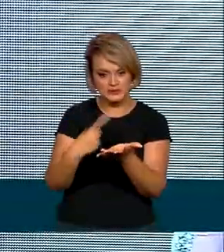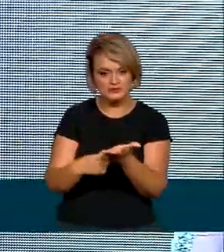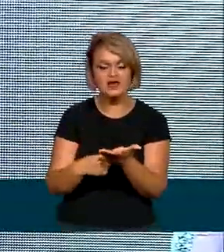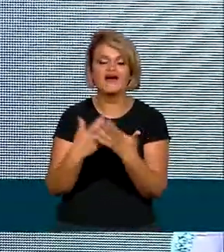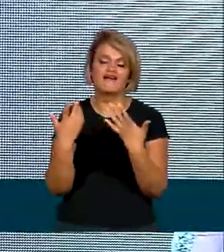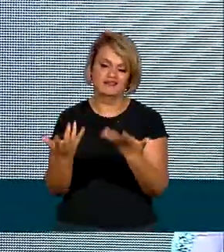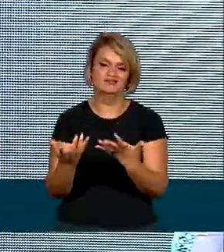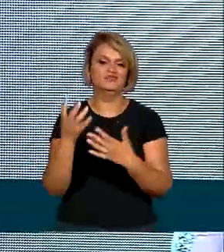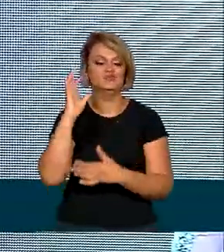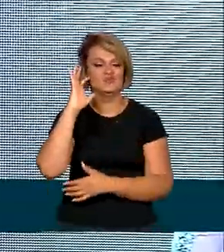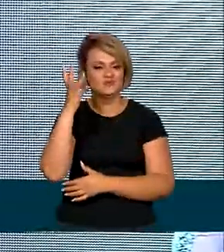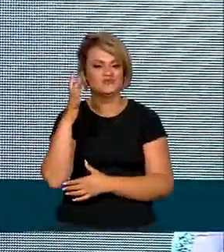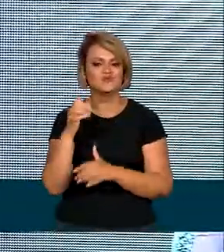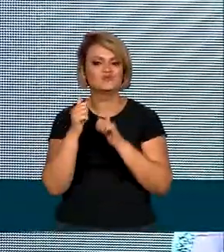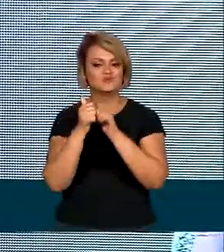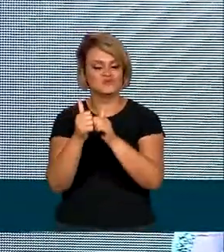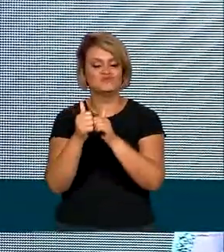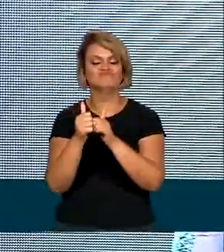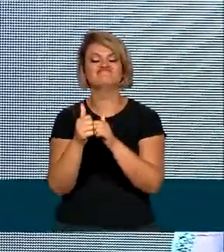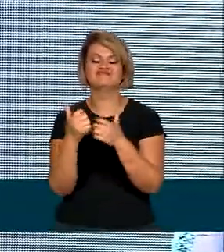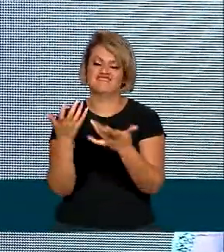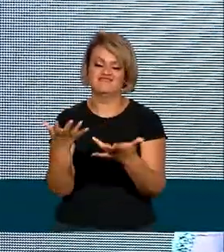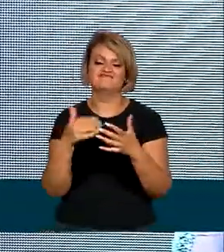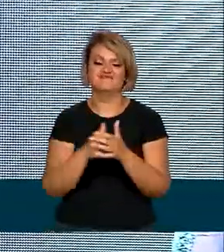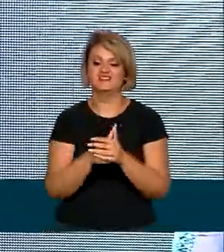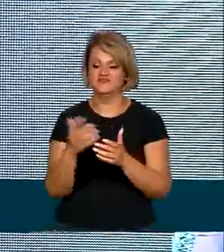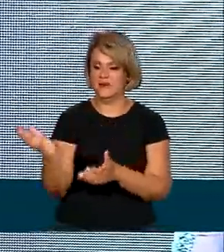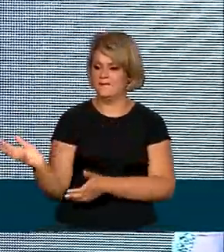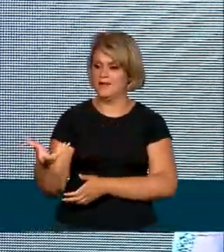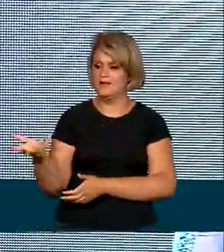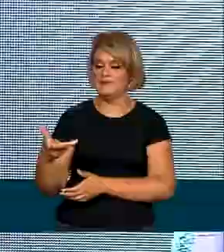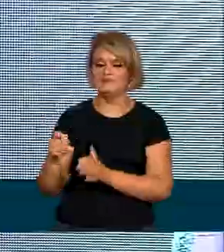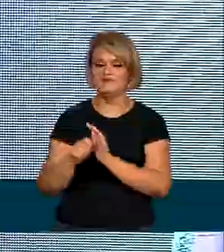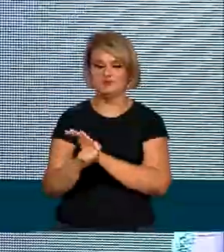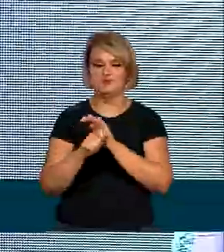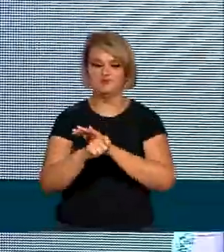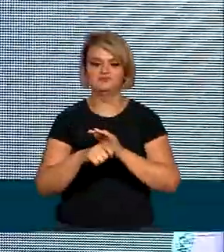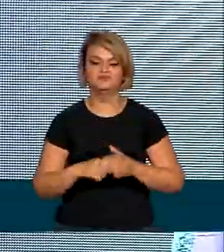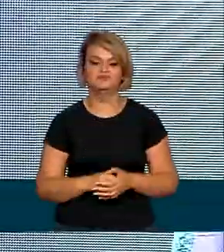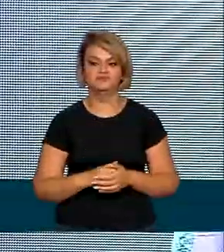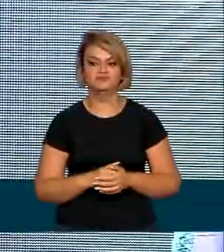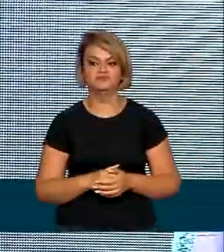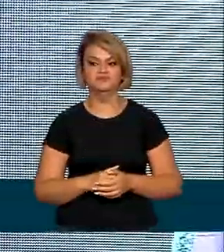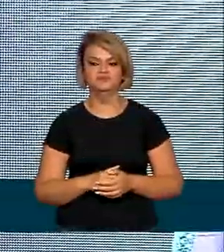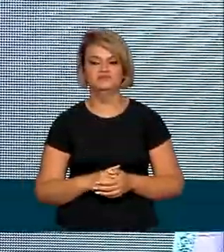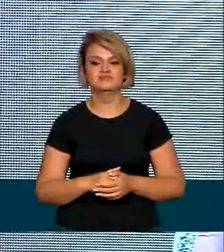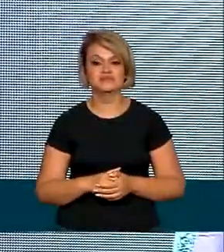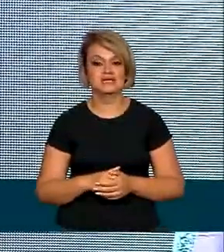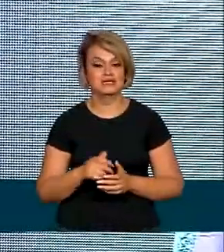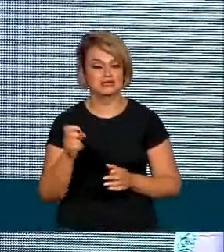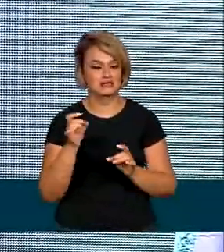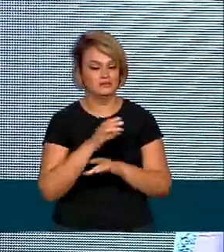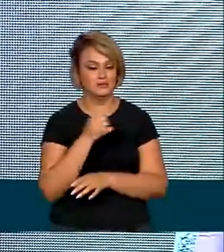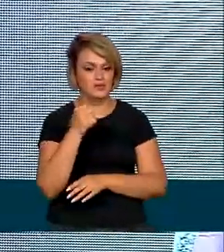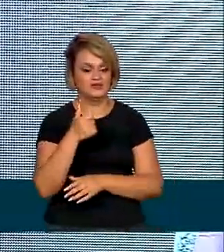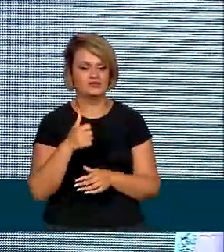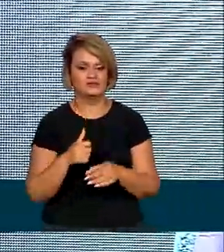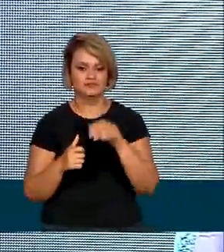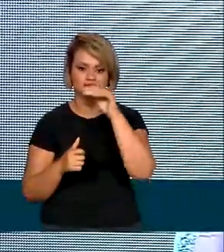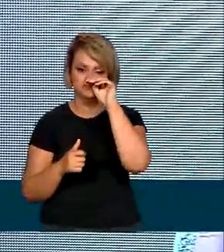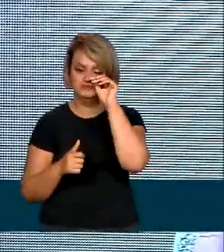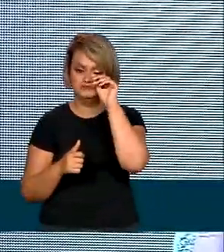soluções com os outros poderes nós vamos acelerar o investimento e eu quero ao finalizar